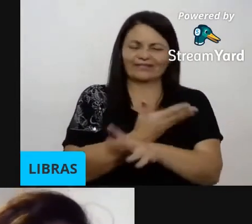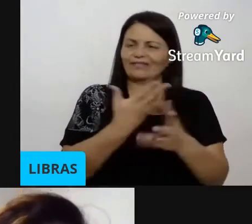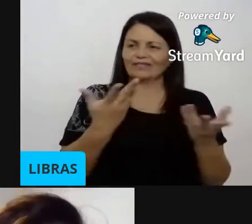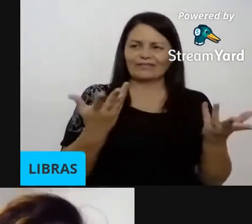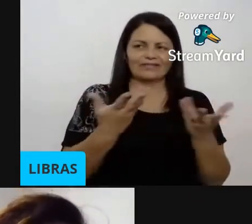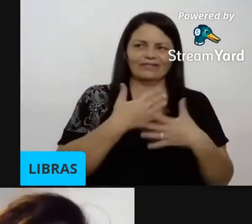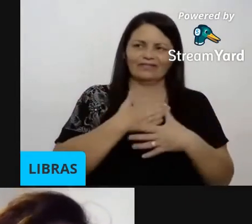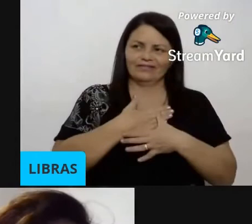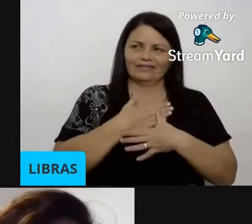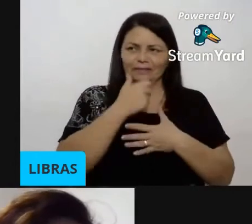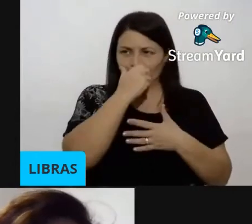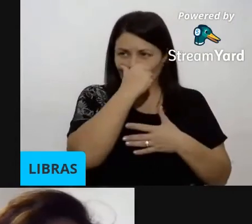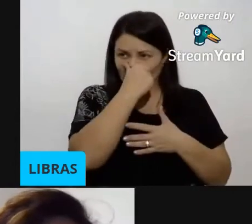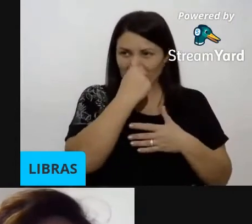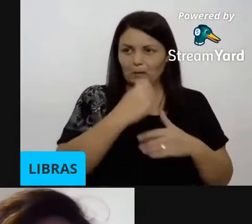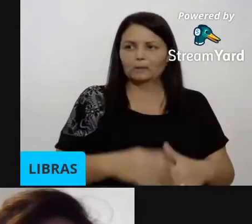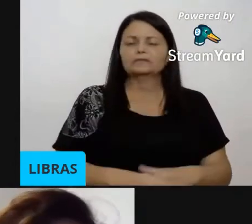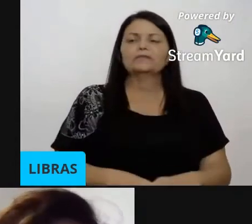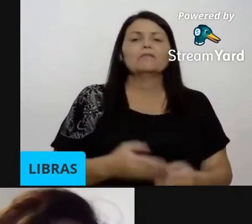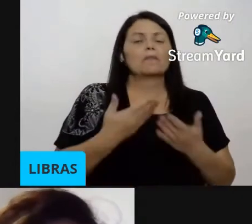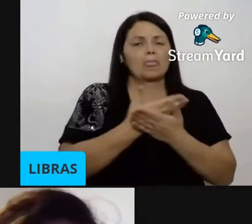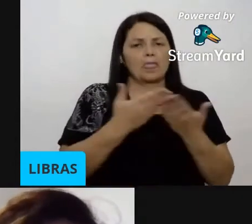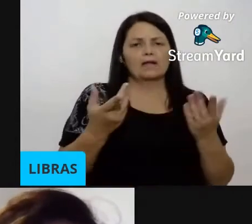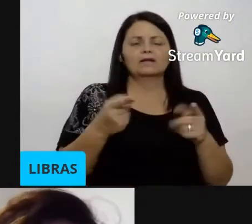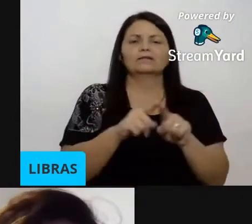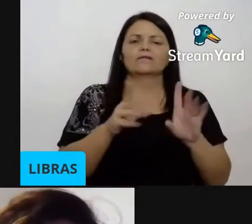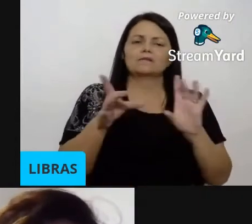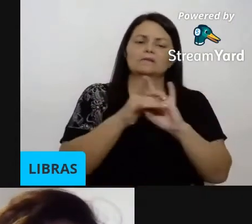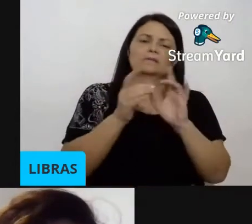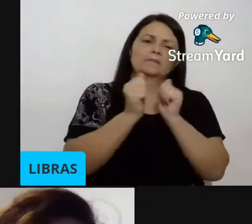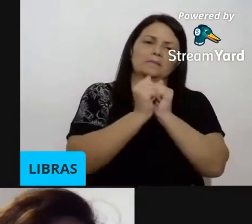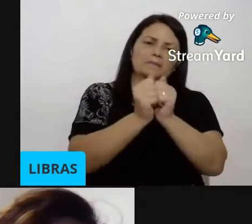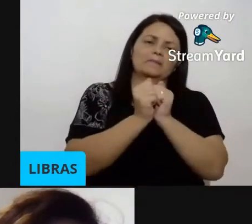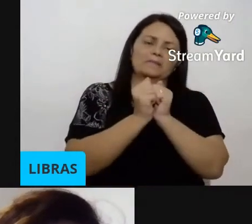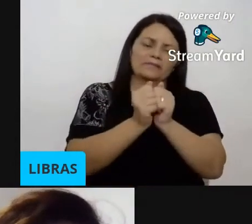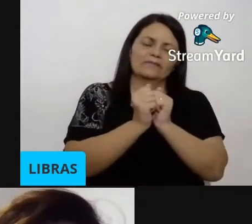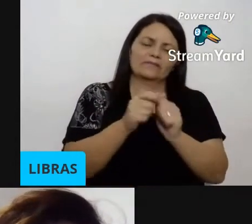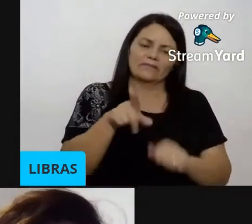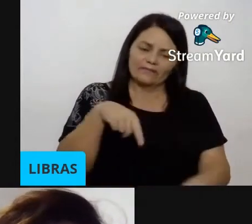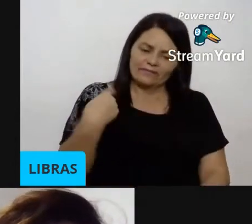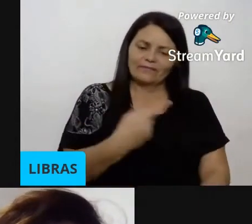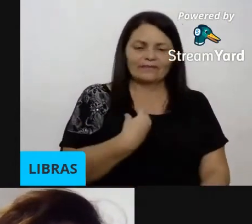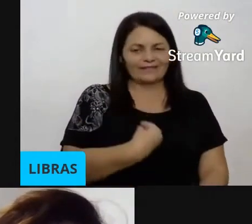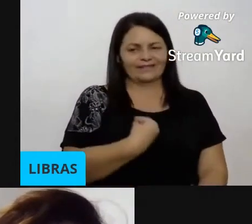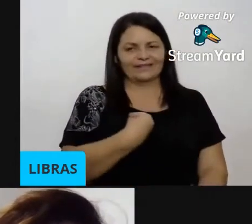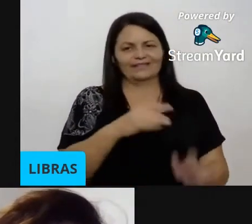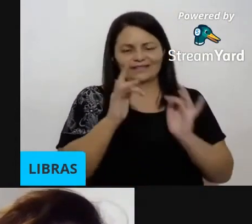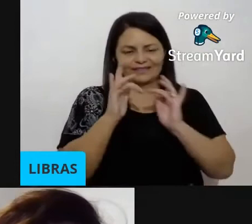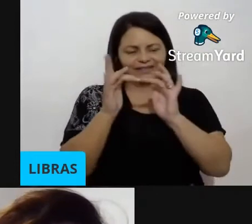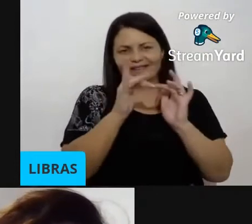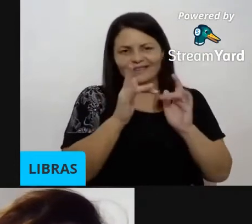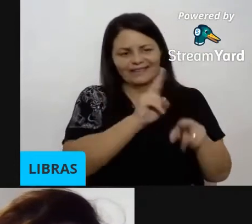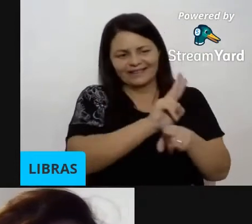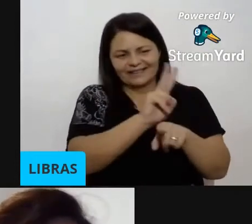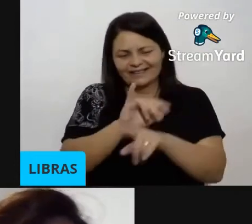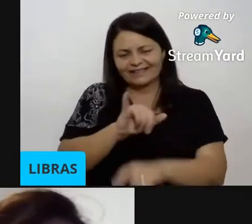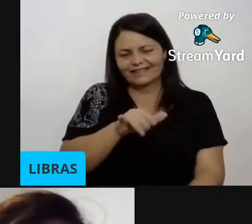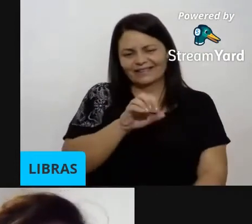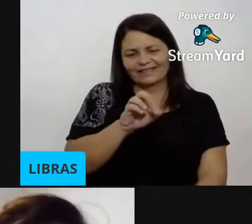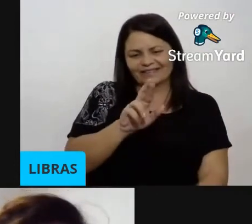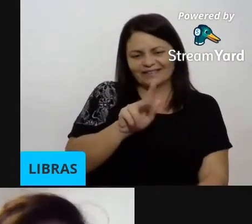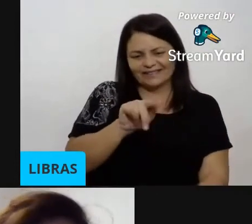Porque o senhor já faz parte um pouco da nossa vida, né? O senhor cuida do Jorginho,